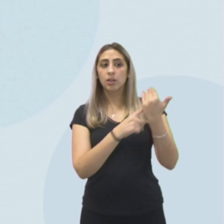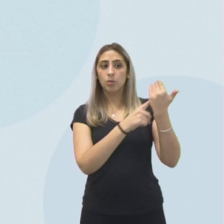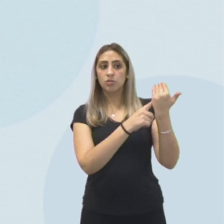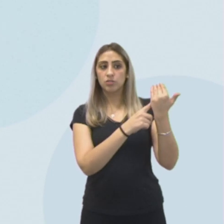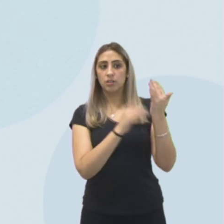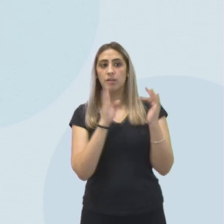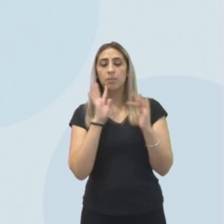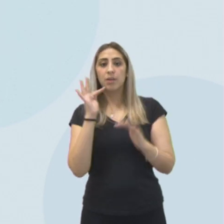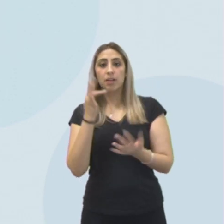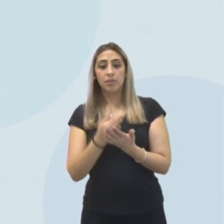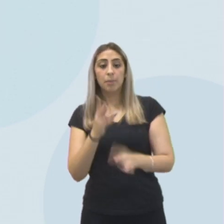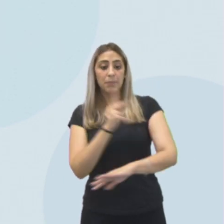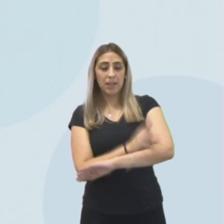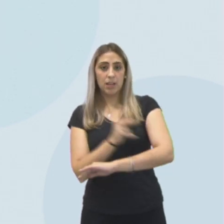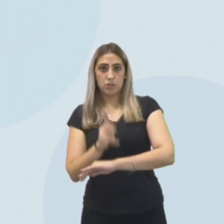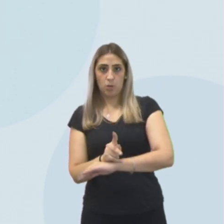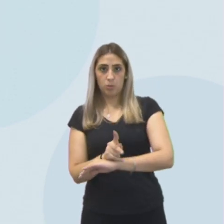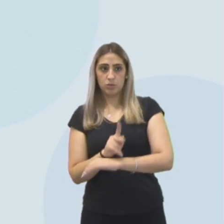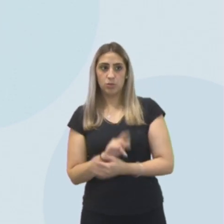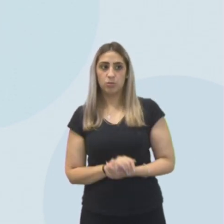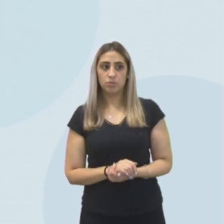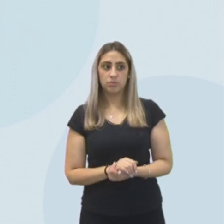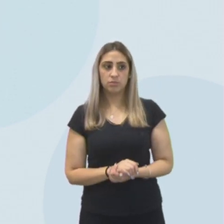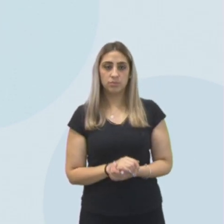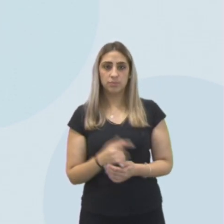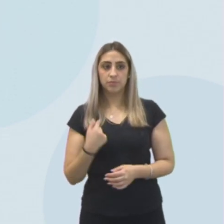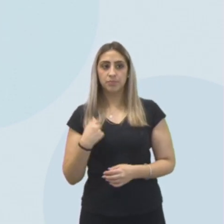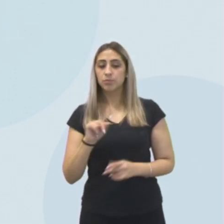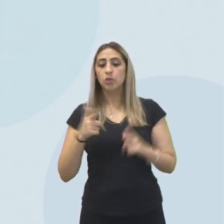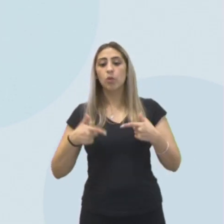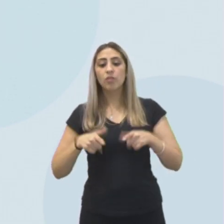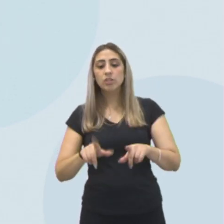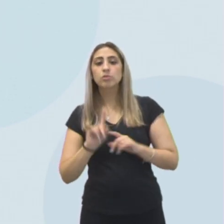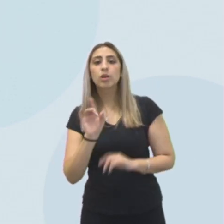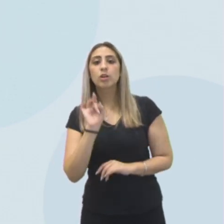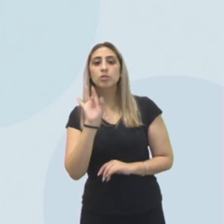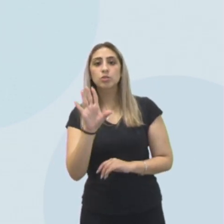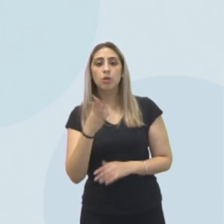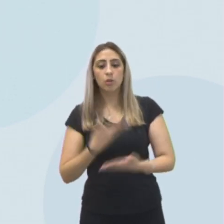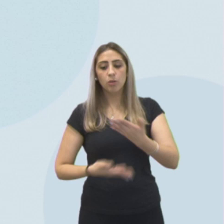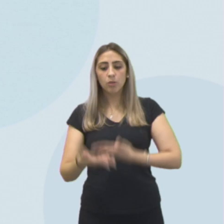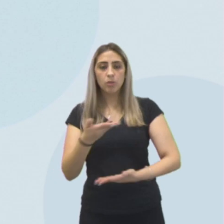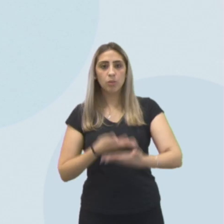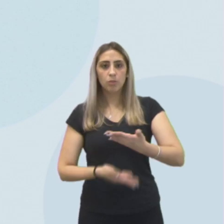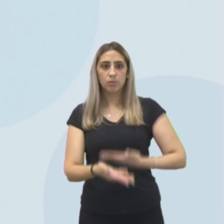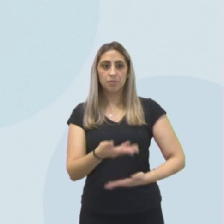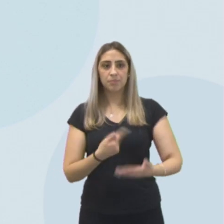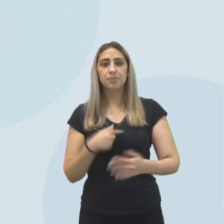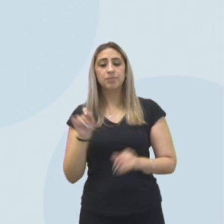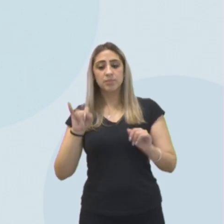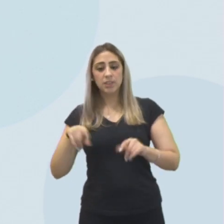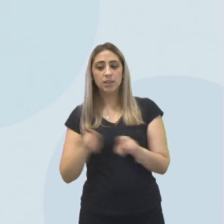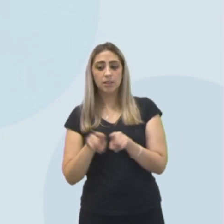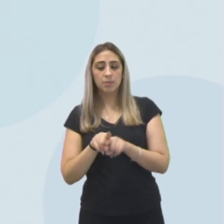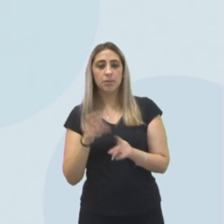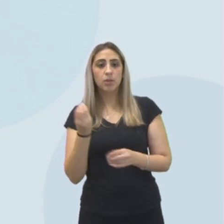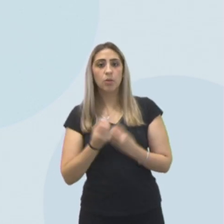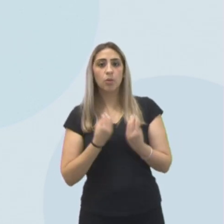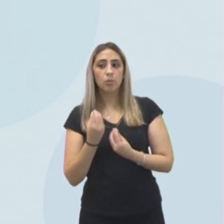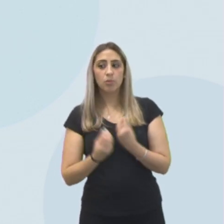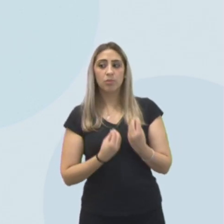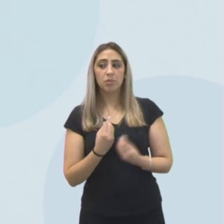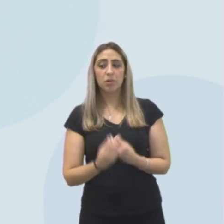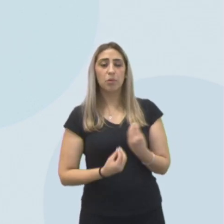fins pedagógicos, né? Então, o vídeo não é apenas um entretenimento, e sim também como um recurso